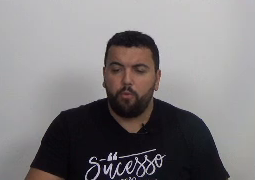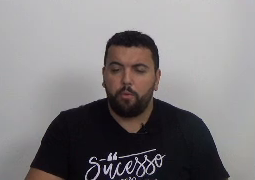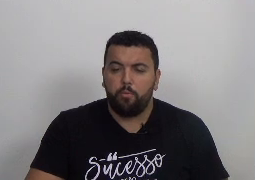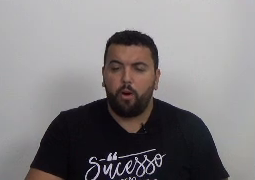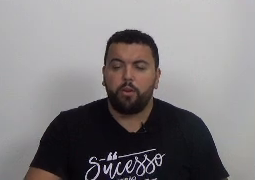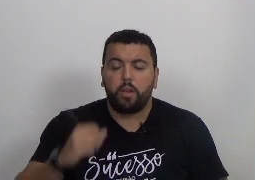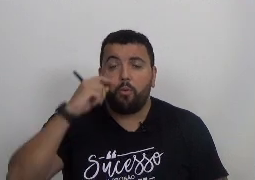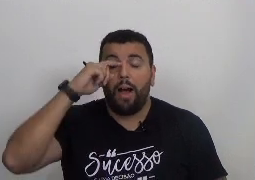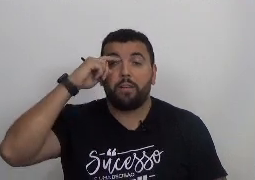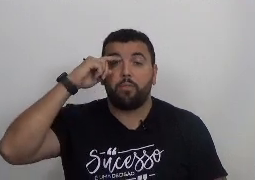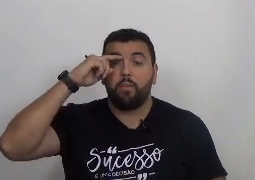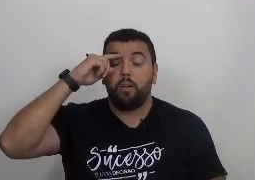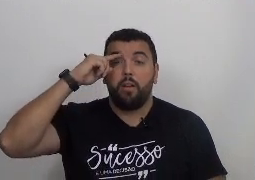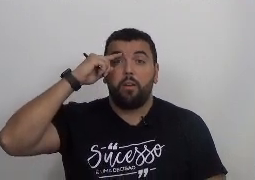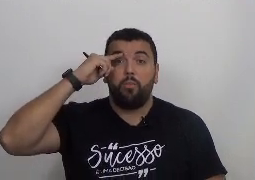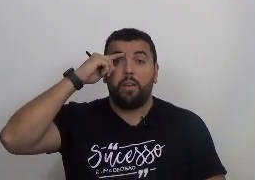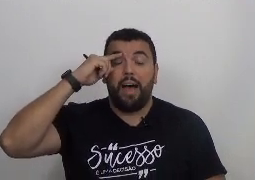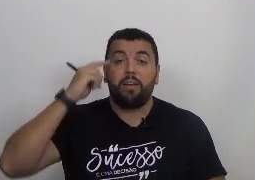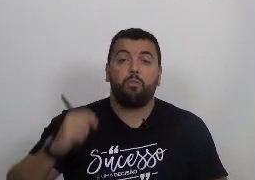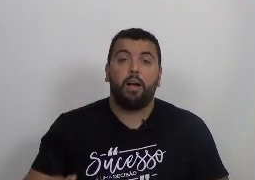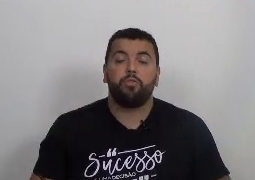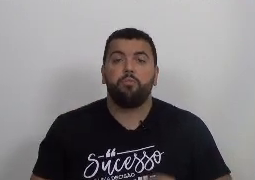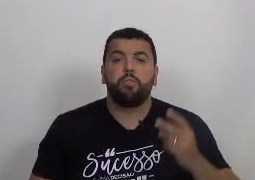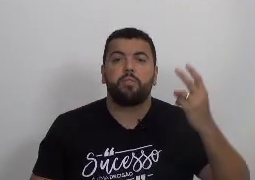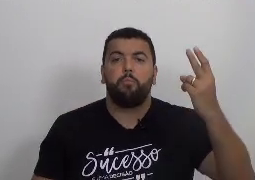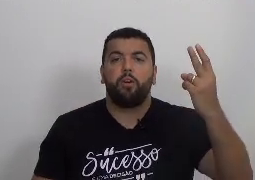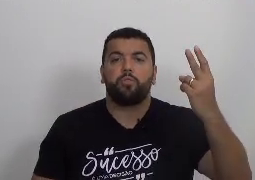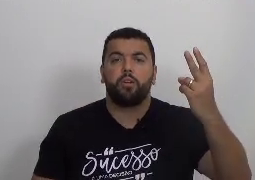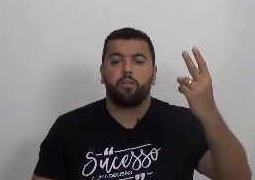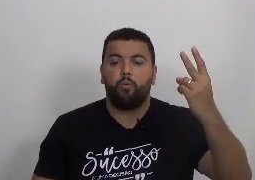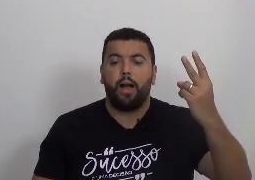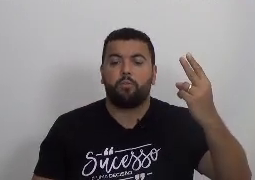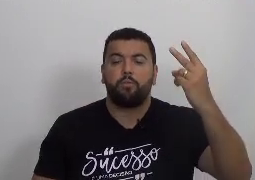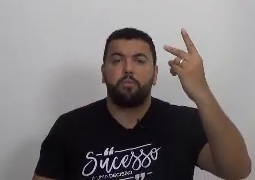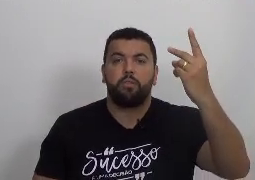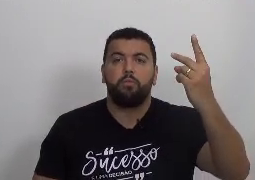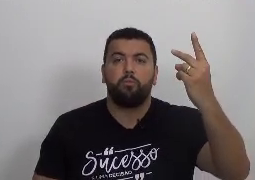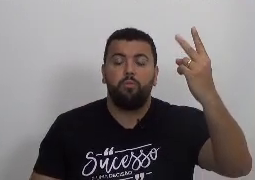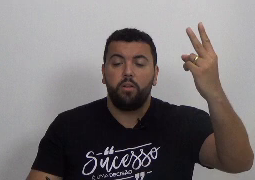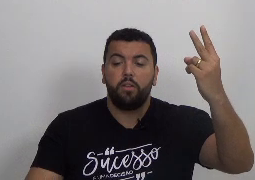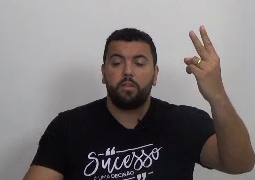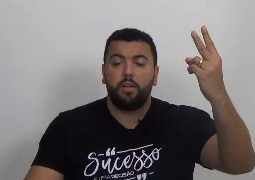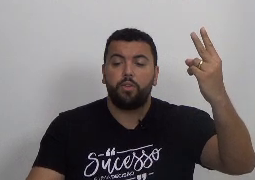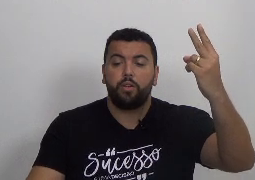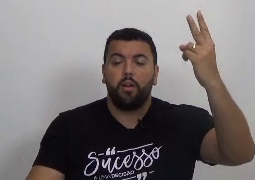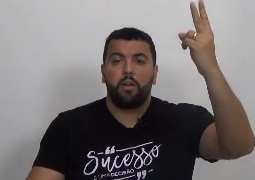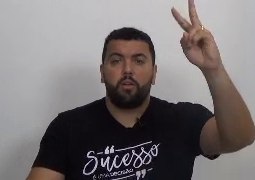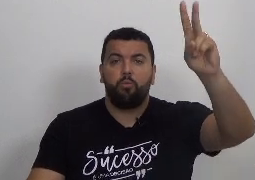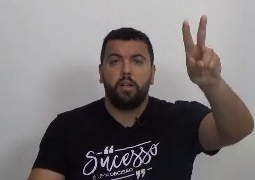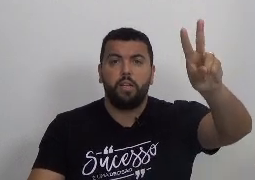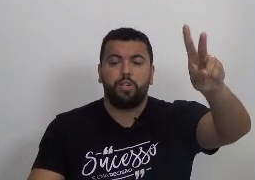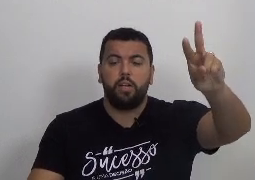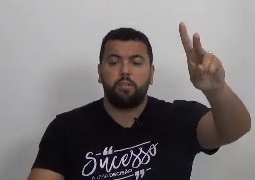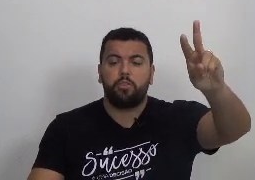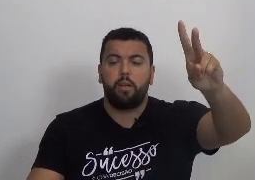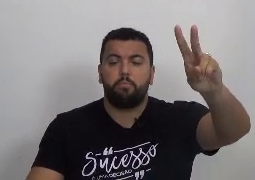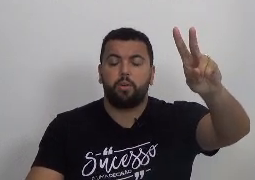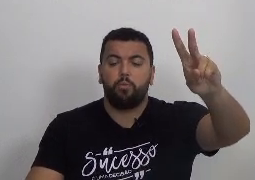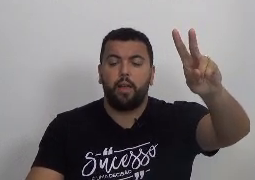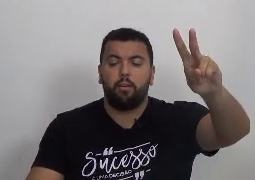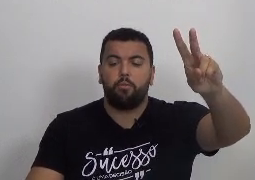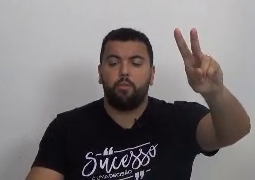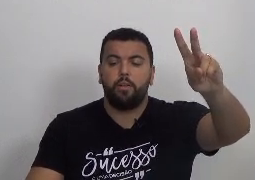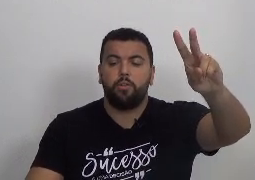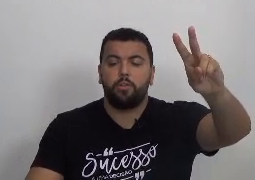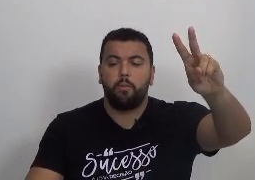quero o número na hora de papo no dado quais números são maiores que 4 5 e 6 são quantas